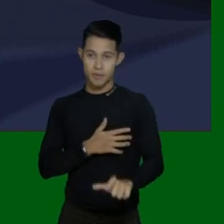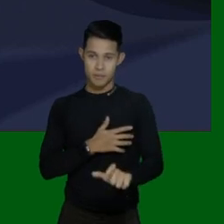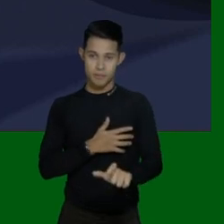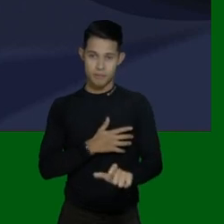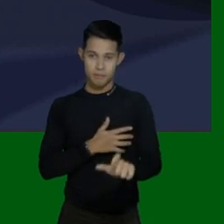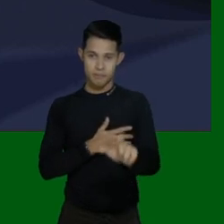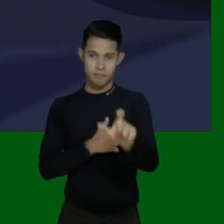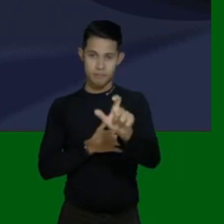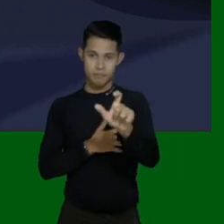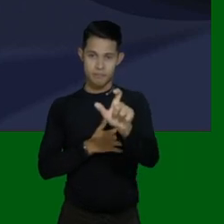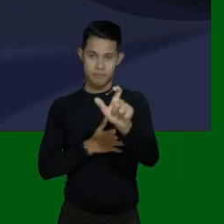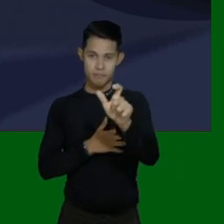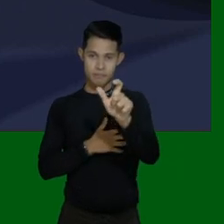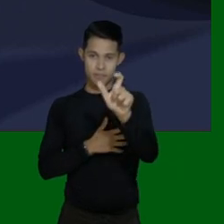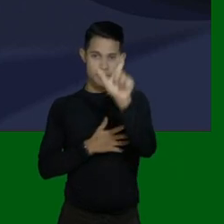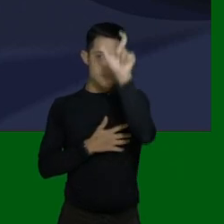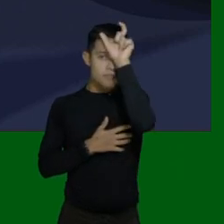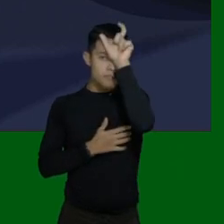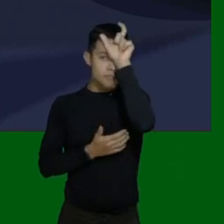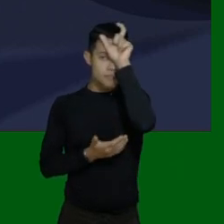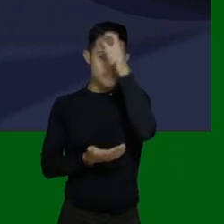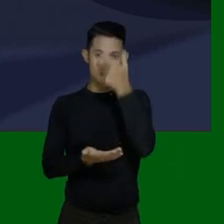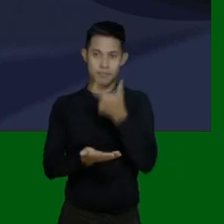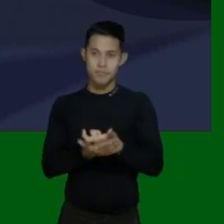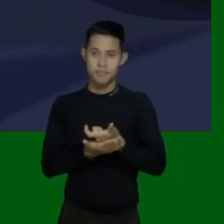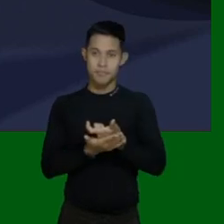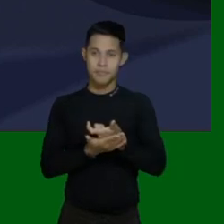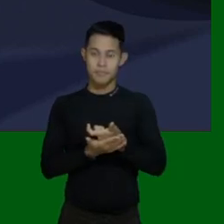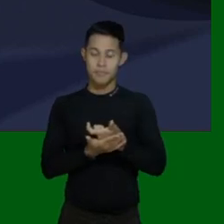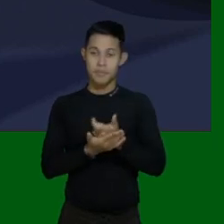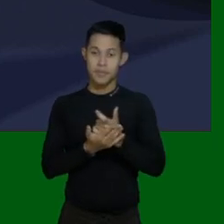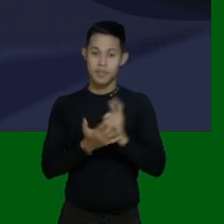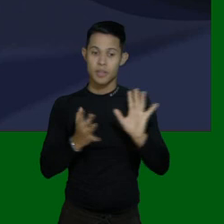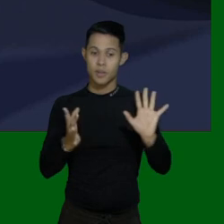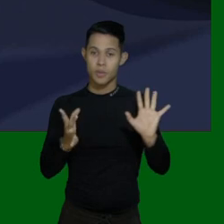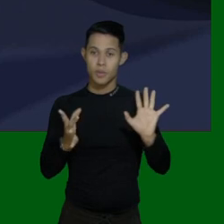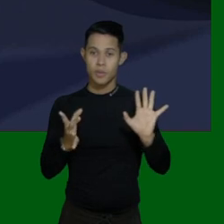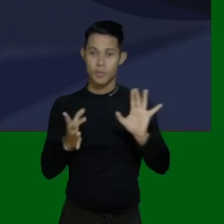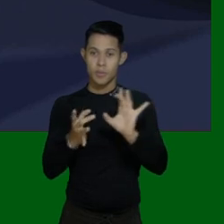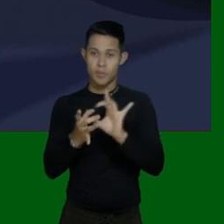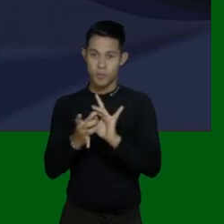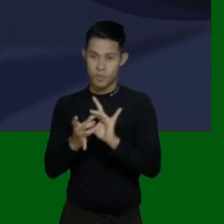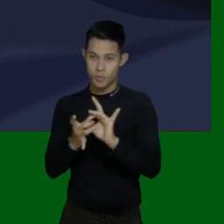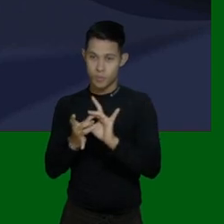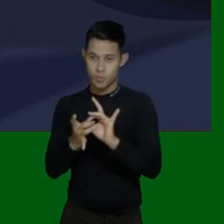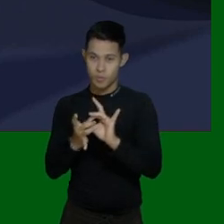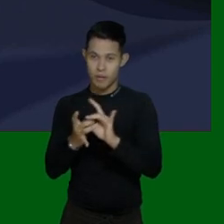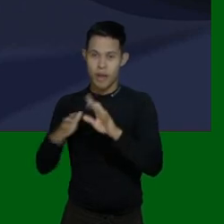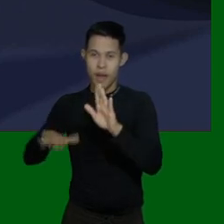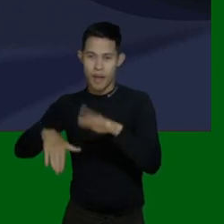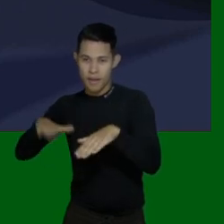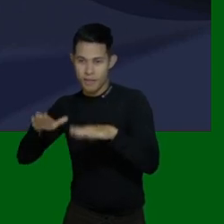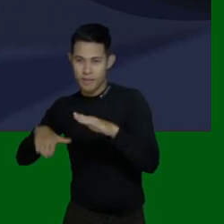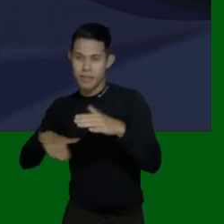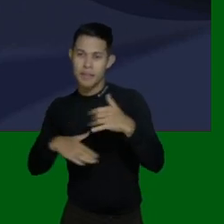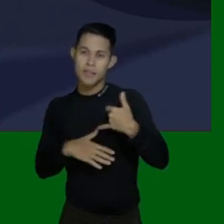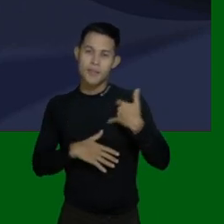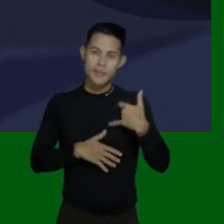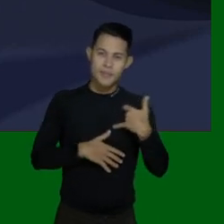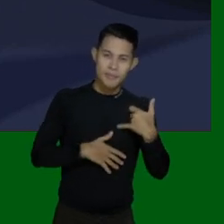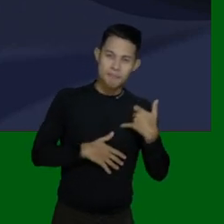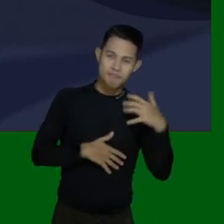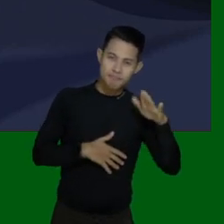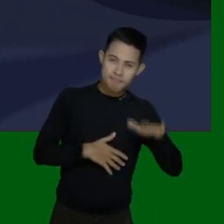faz a junção que as que às vezes lá na nos primeiros anos na alfabetização é